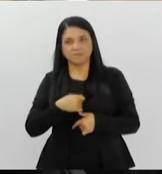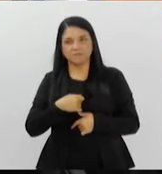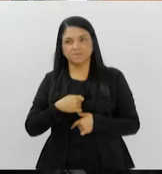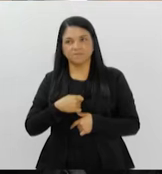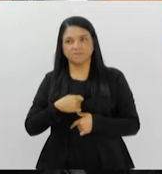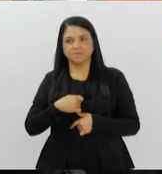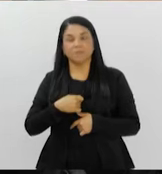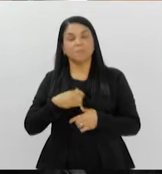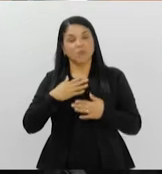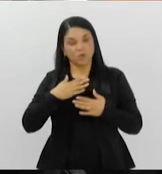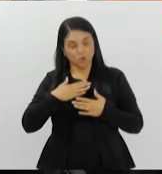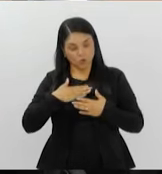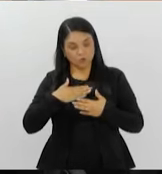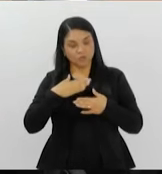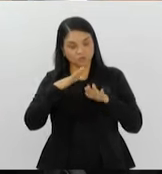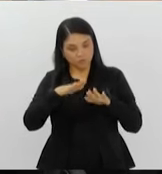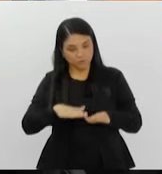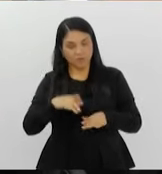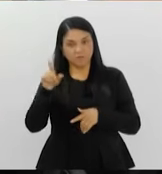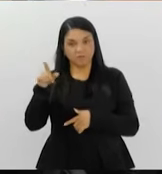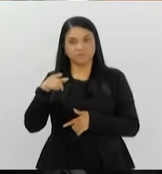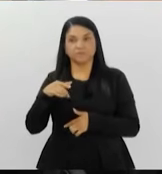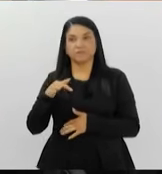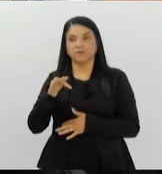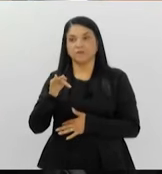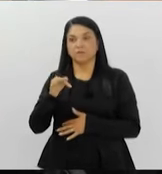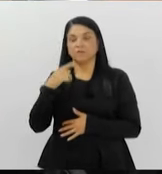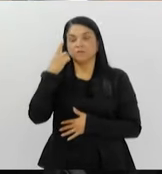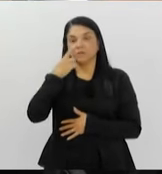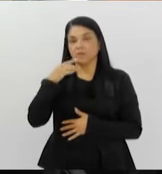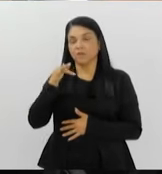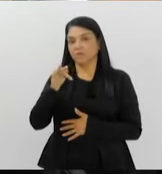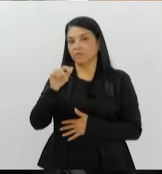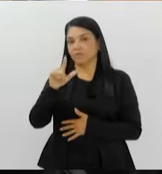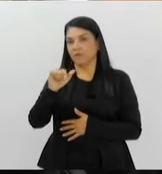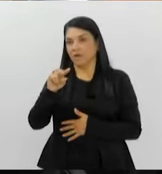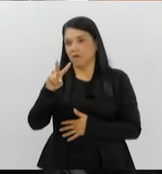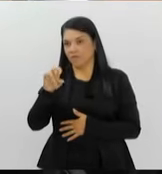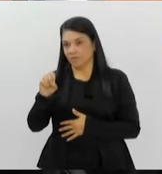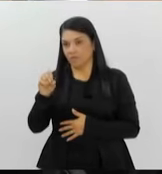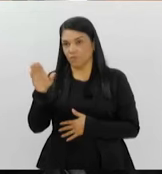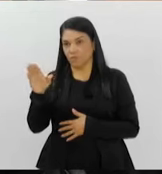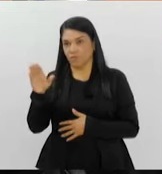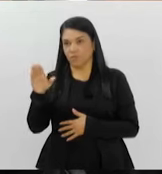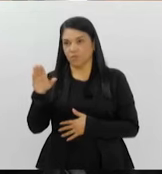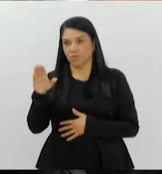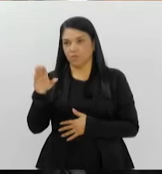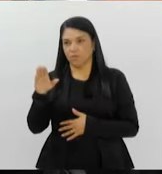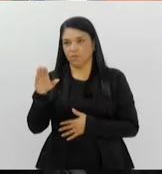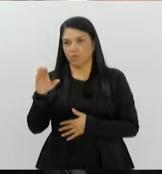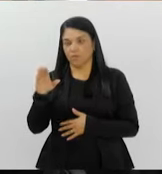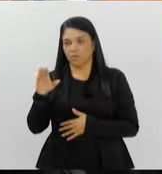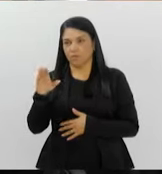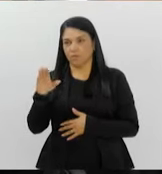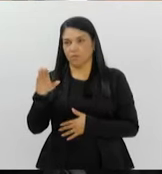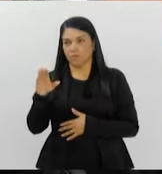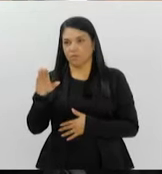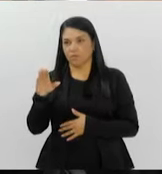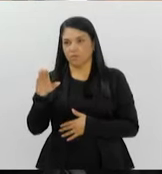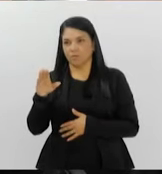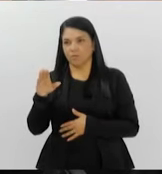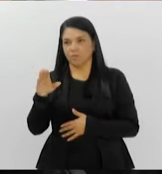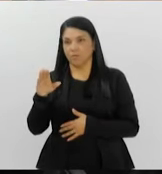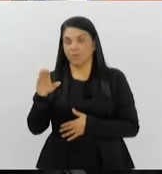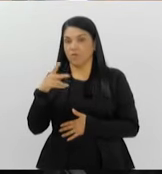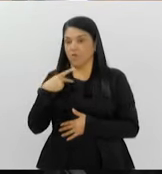Eu gostaria que Vossa Excelência, o deputado Flávio Serafini aqui falou de deputado Tiago, Vossa Excelência quer falar comigo, citou meu nome. Não, não. Quer falar comigo? Quero.